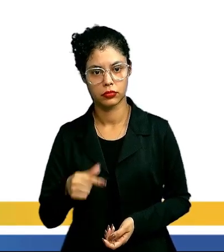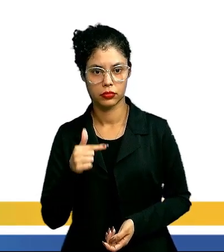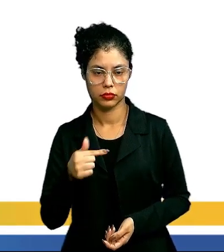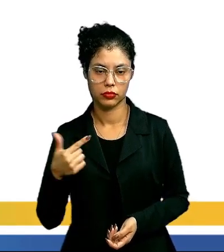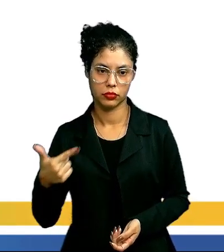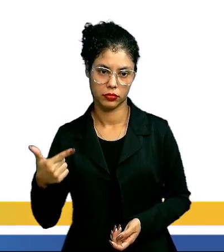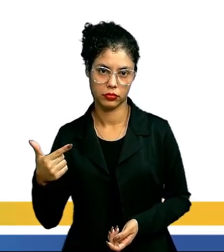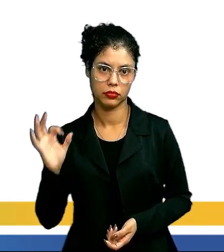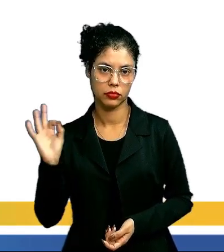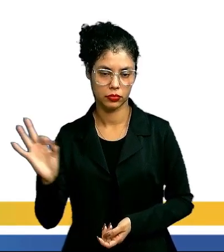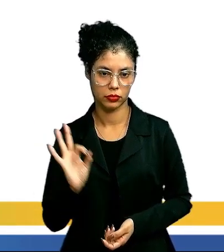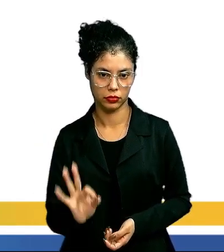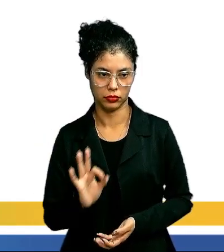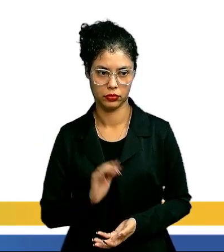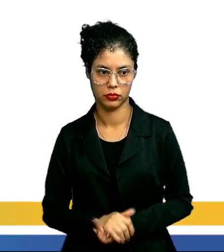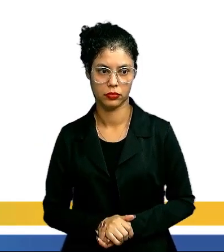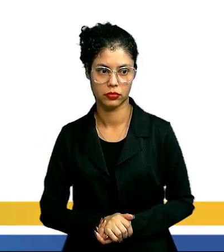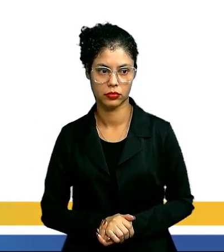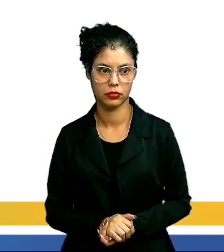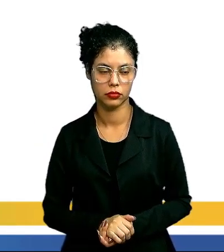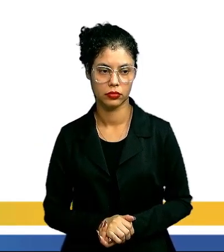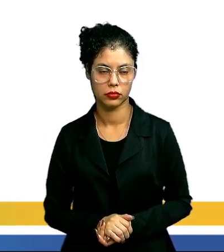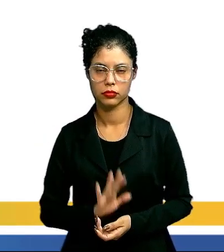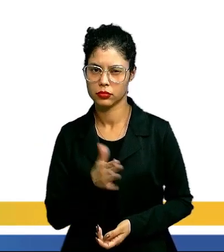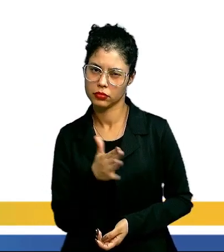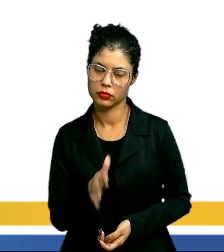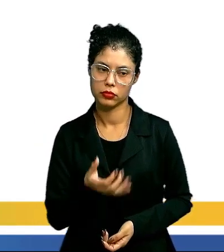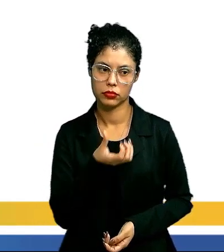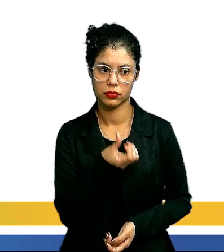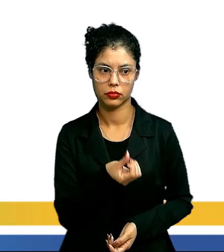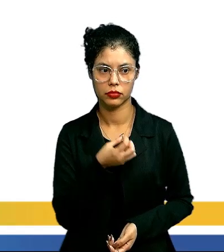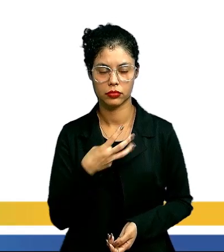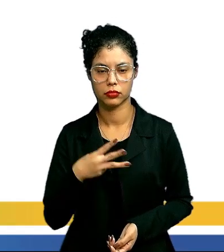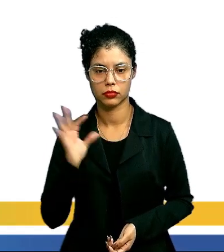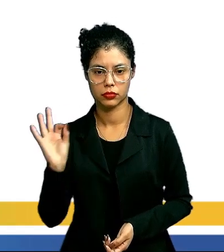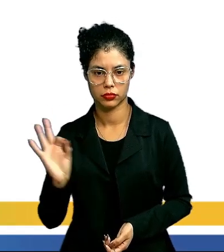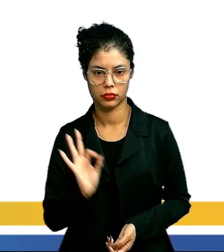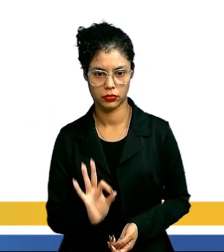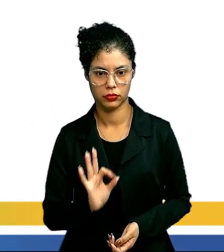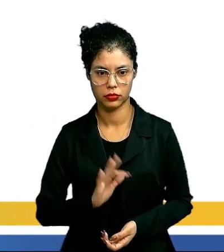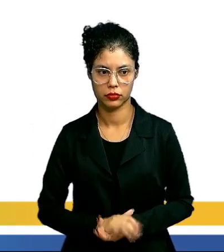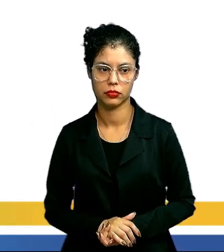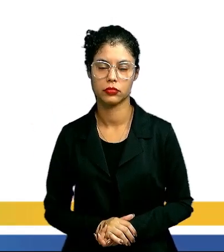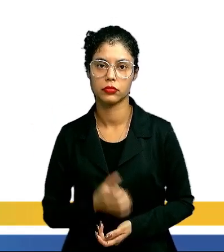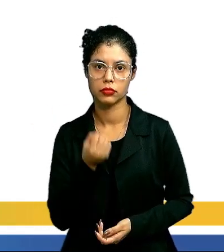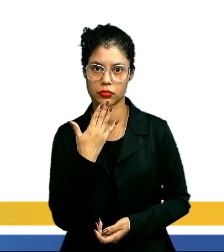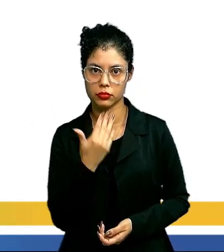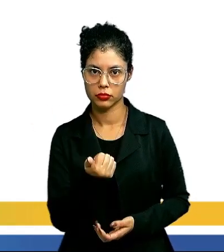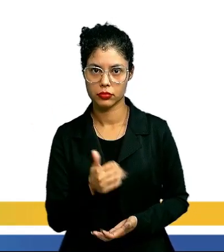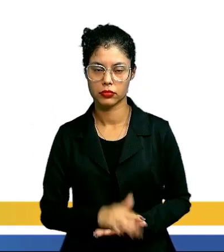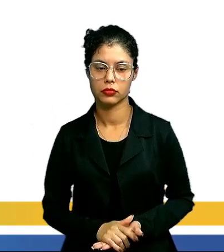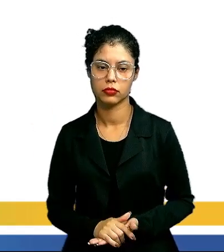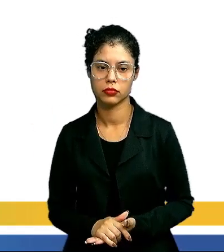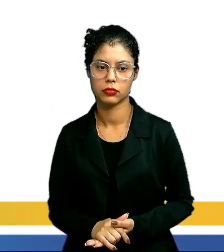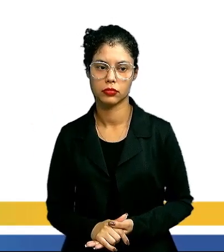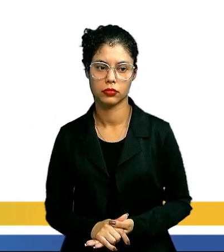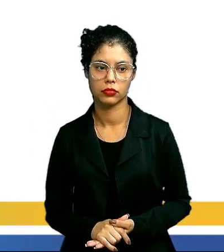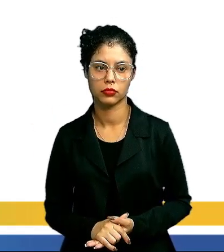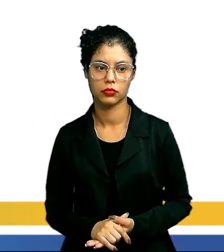62,72% por isso que é aproximadamente 63 Tá bom então